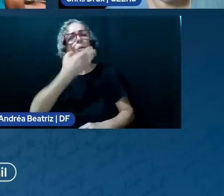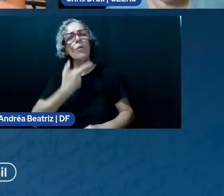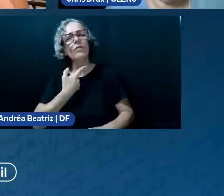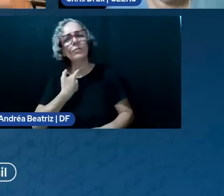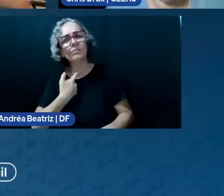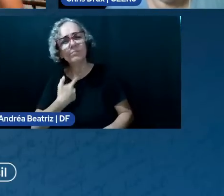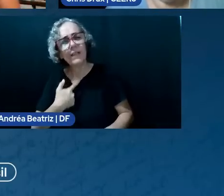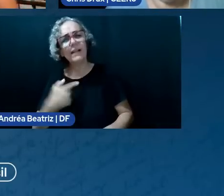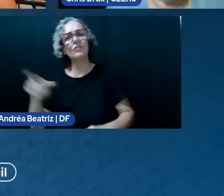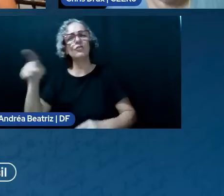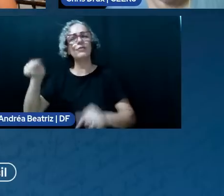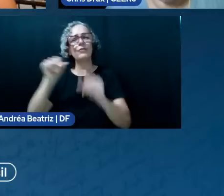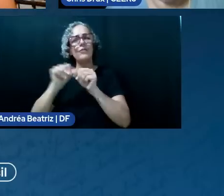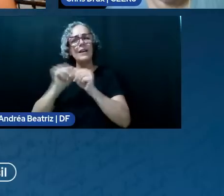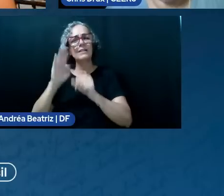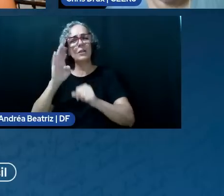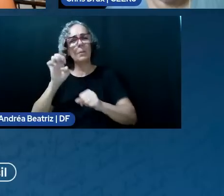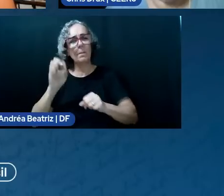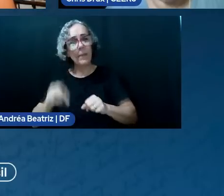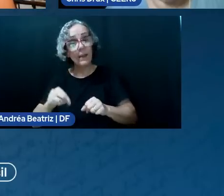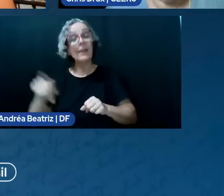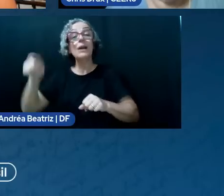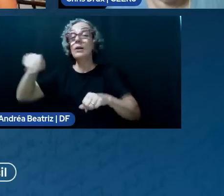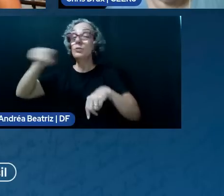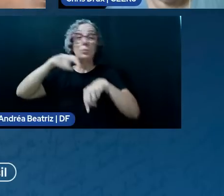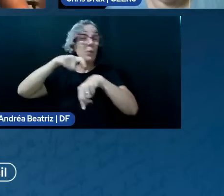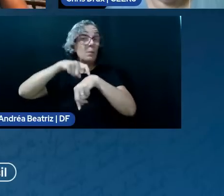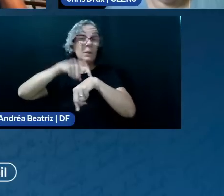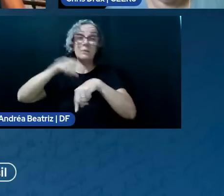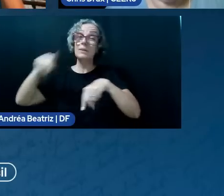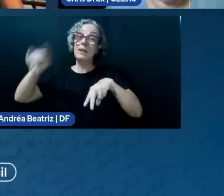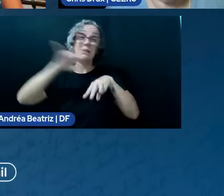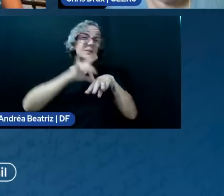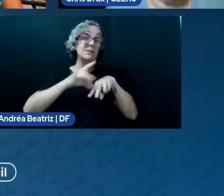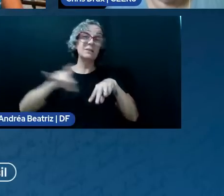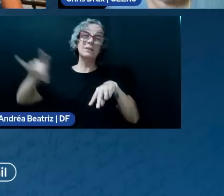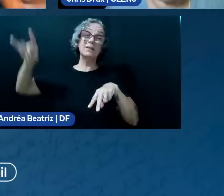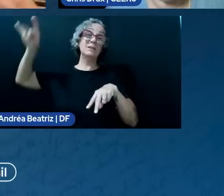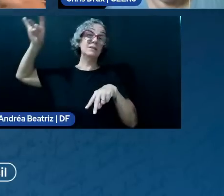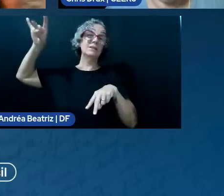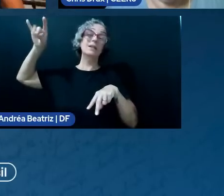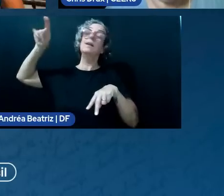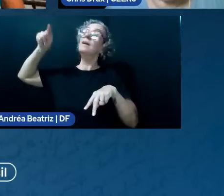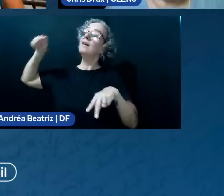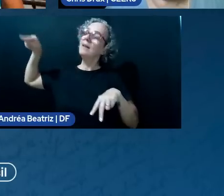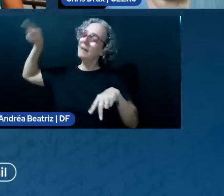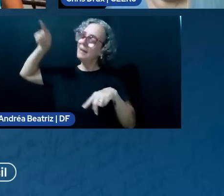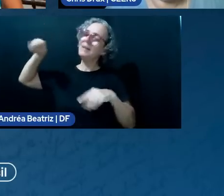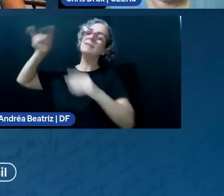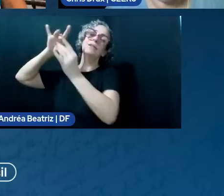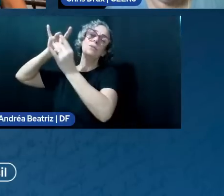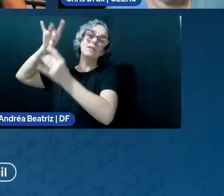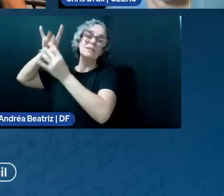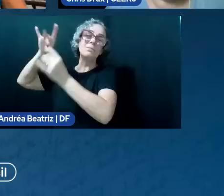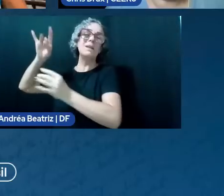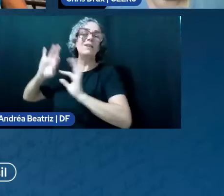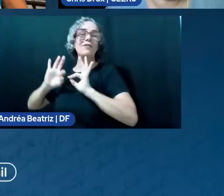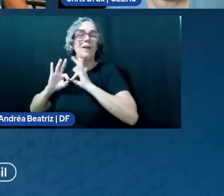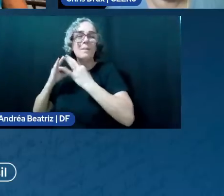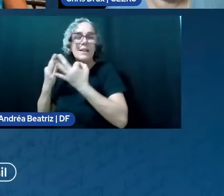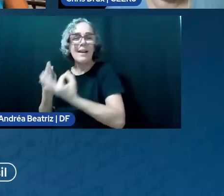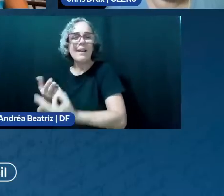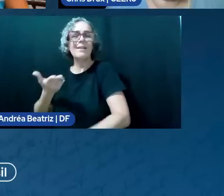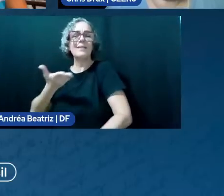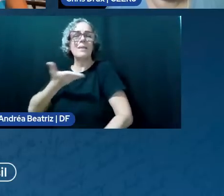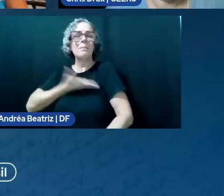melhorarem, quando passam o plano espiritual, são os amigos, são os espíritos familiares, que inclusive nós